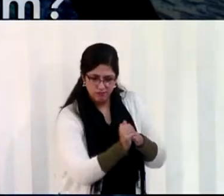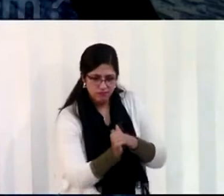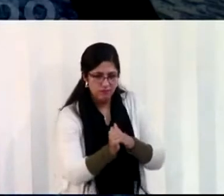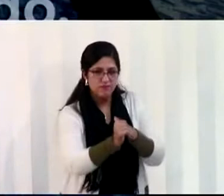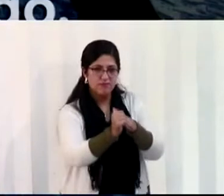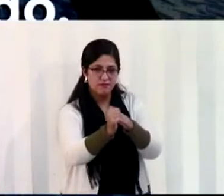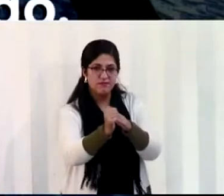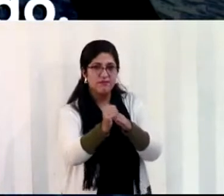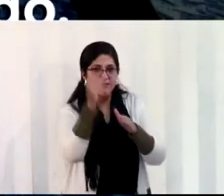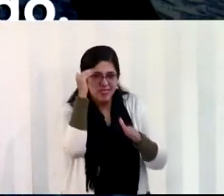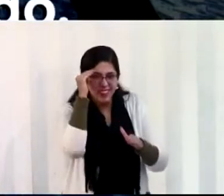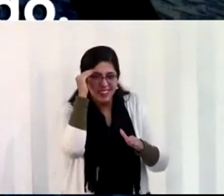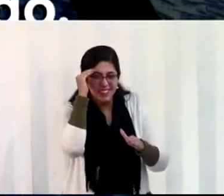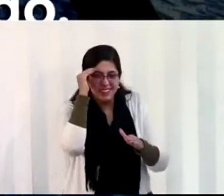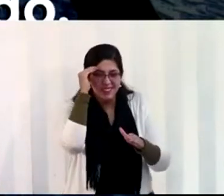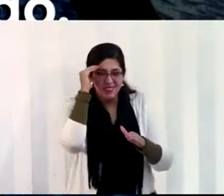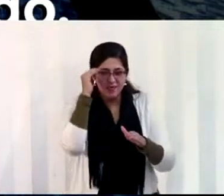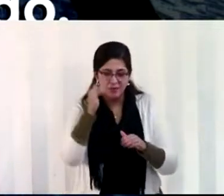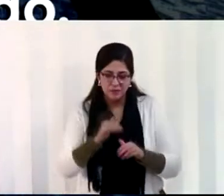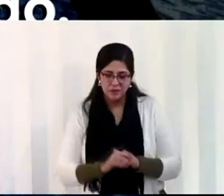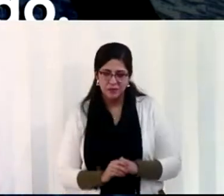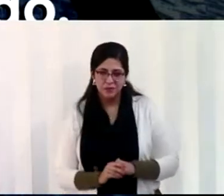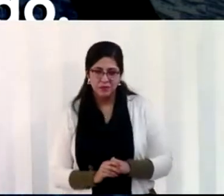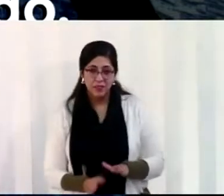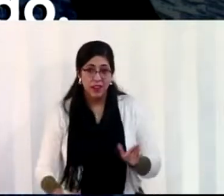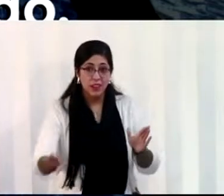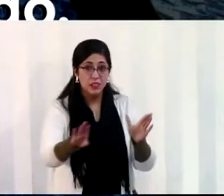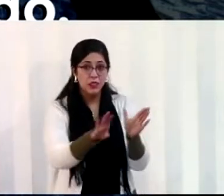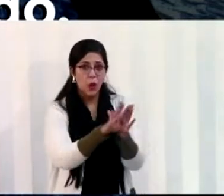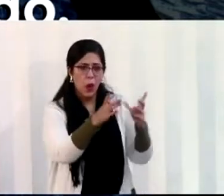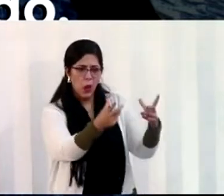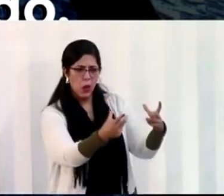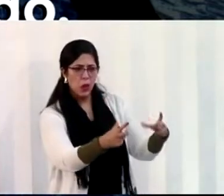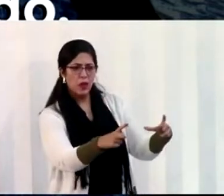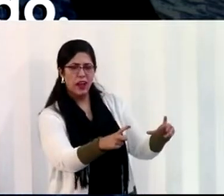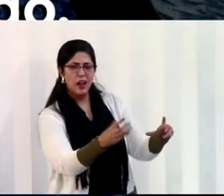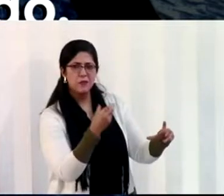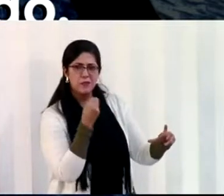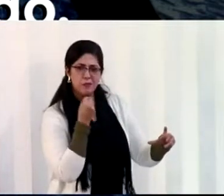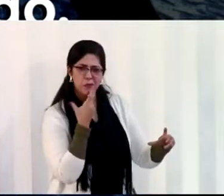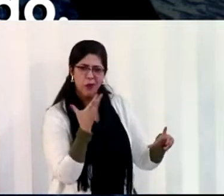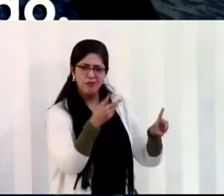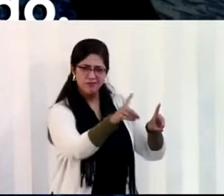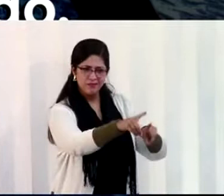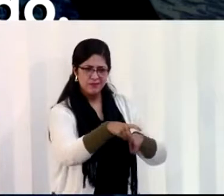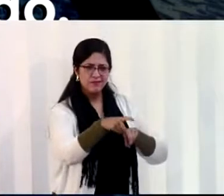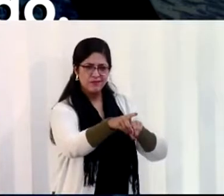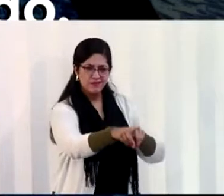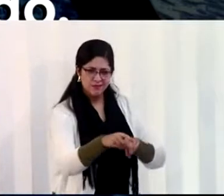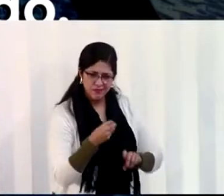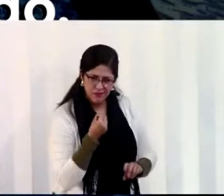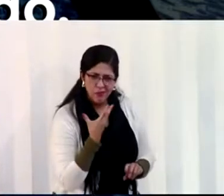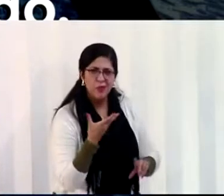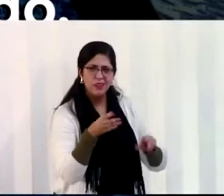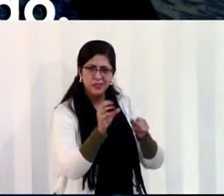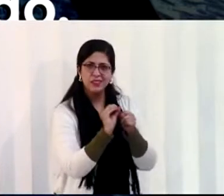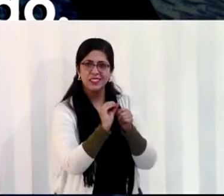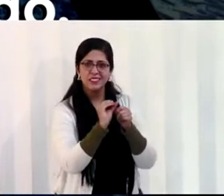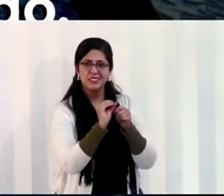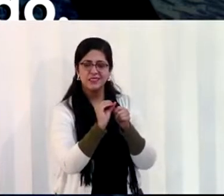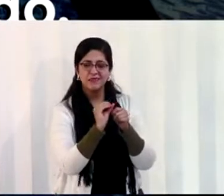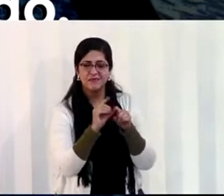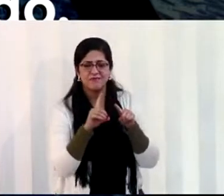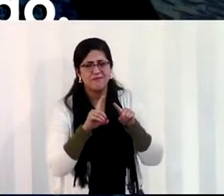algum. Eu vos introduzi numa terra fértil, para que comesseis o seu fruto e o seu bem, mas depois de